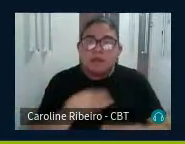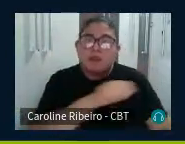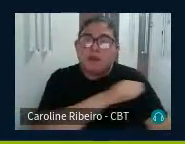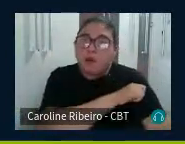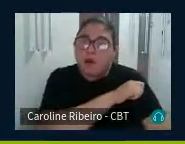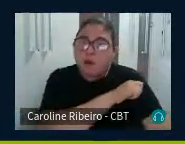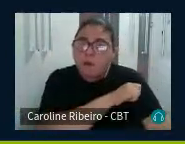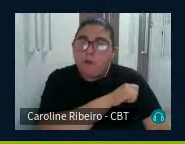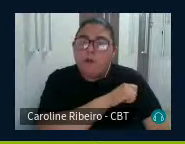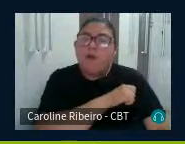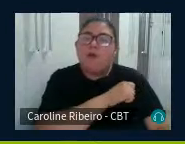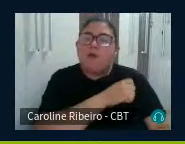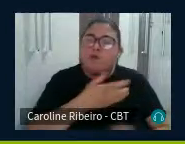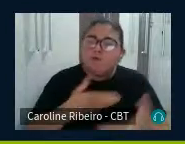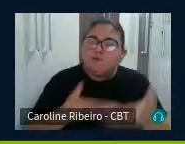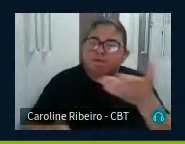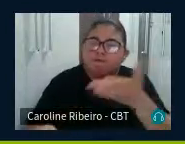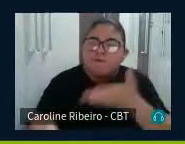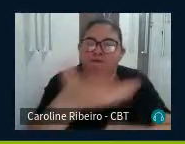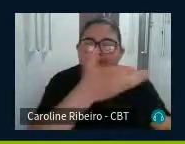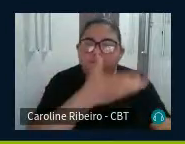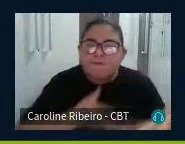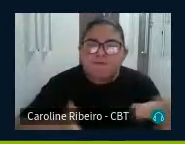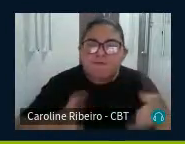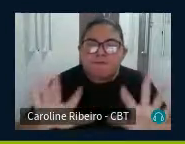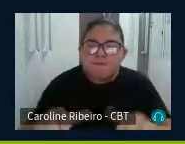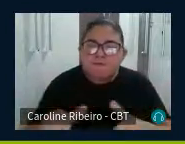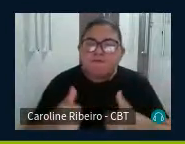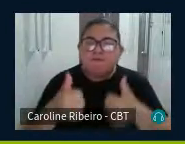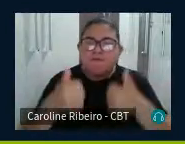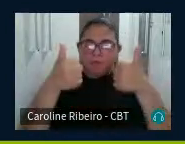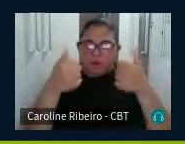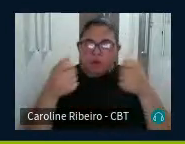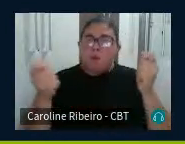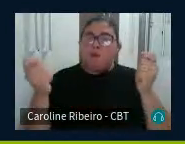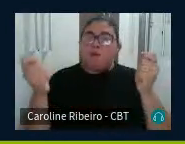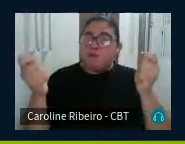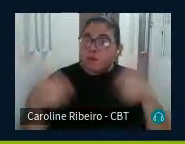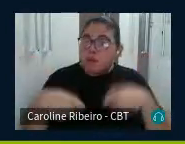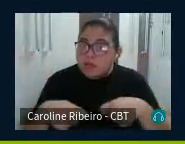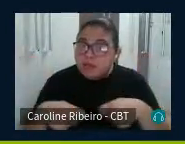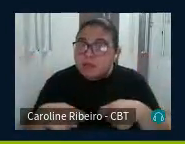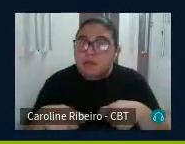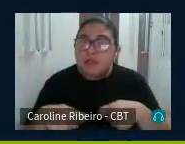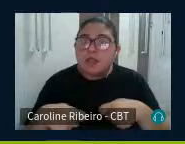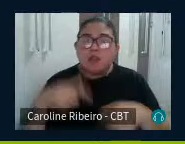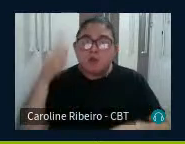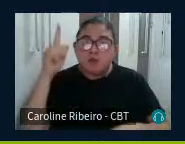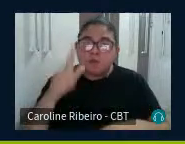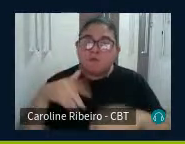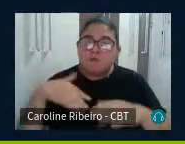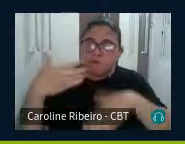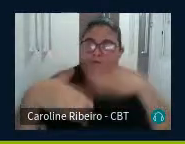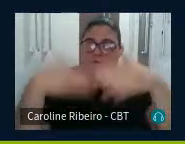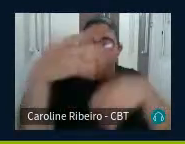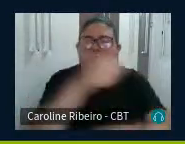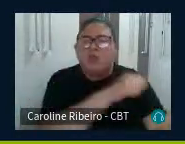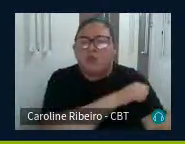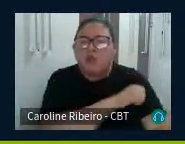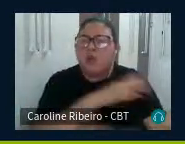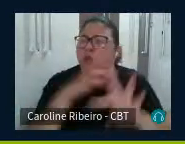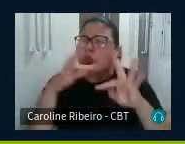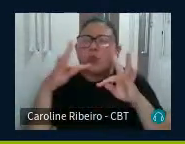para oferecer, as melhores possibilidades de sucesso aos nossos alunos, a todos os